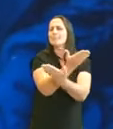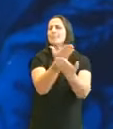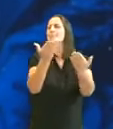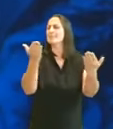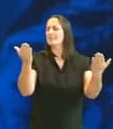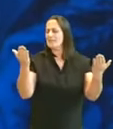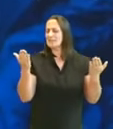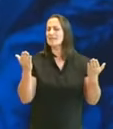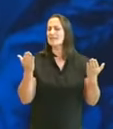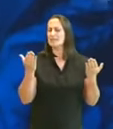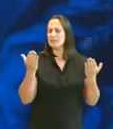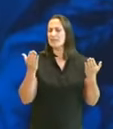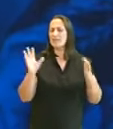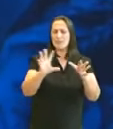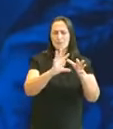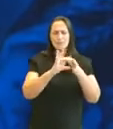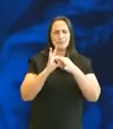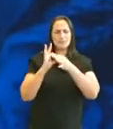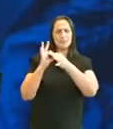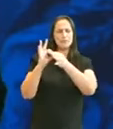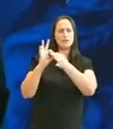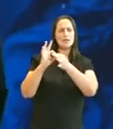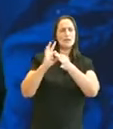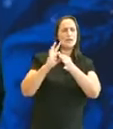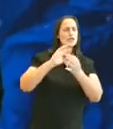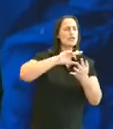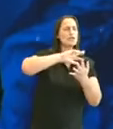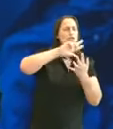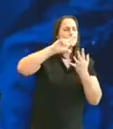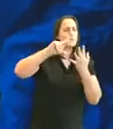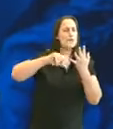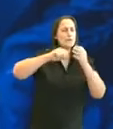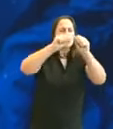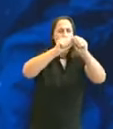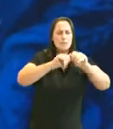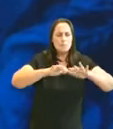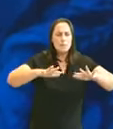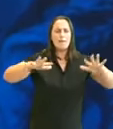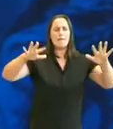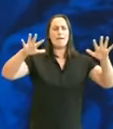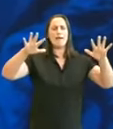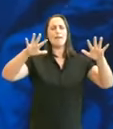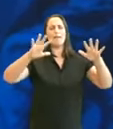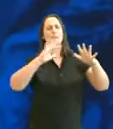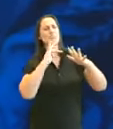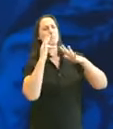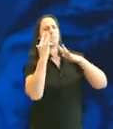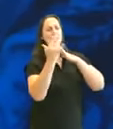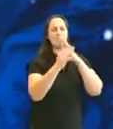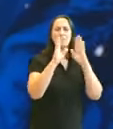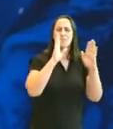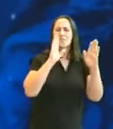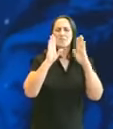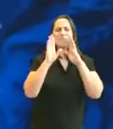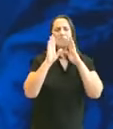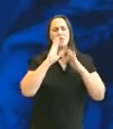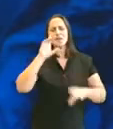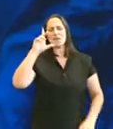no templo, e tantos outros espalhados pela face da terra, através dos meios de